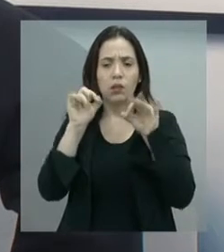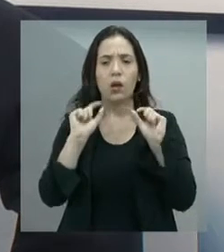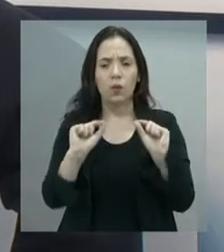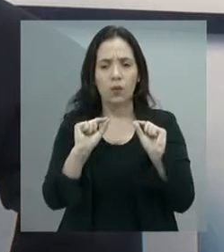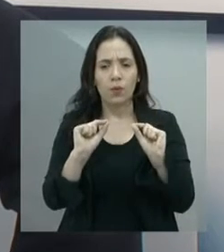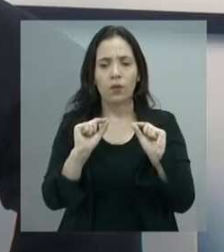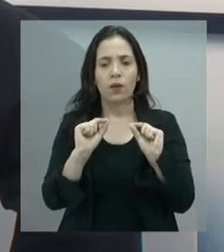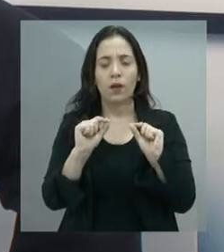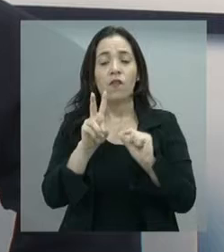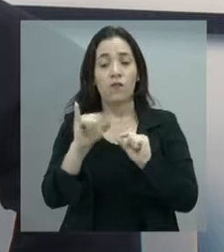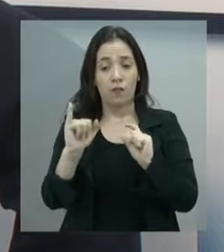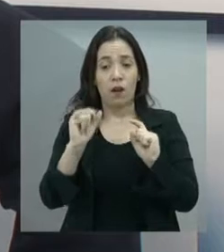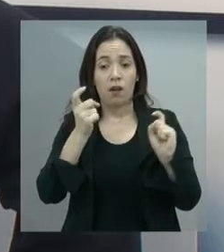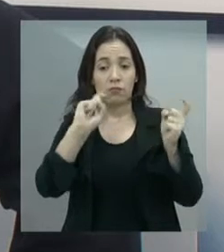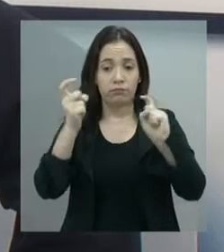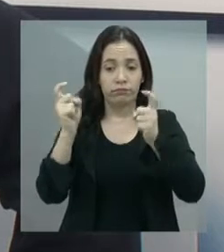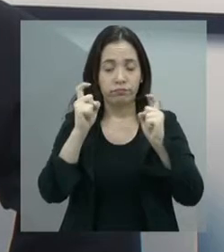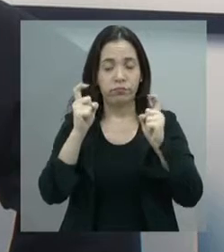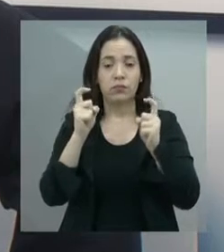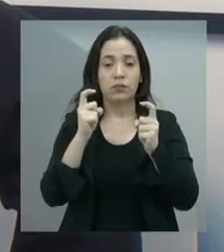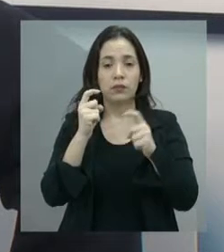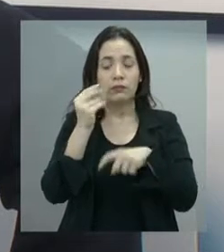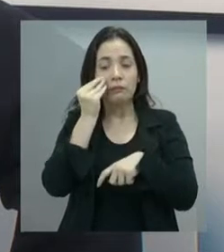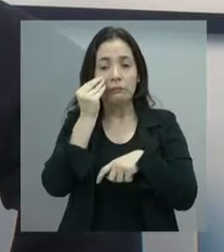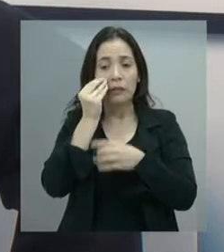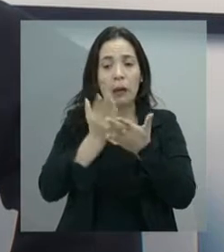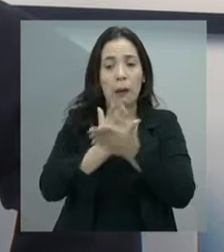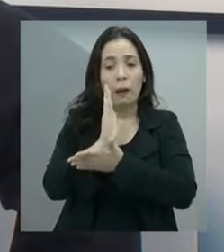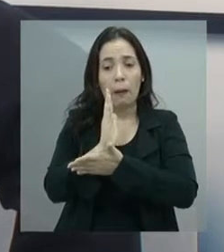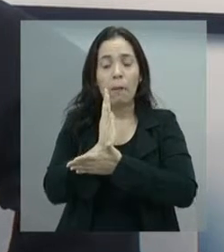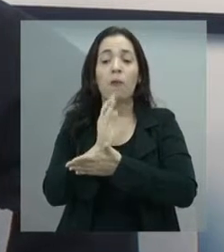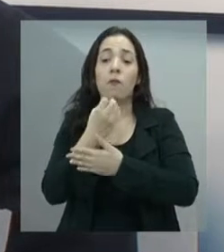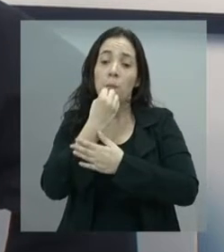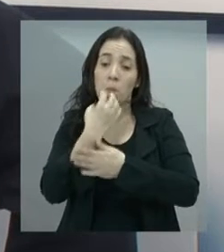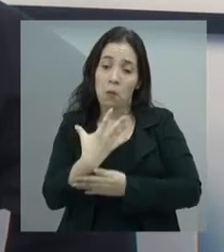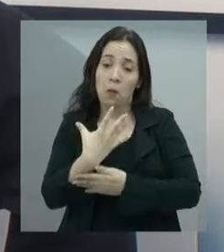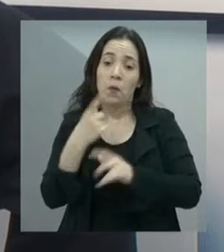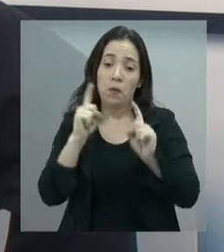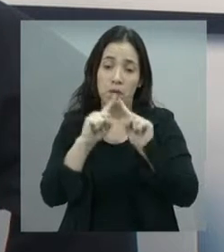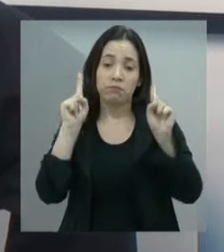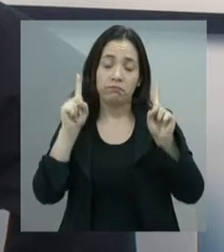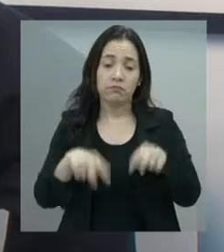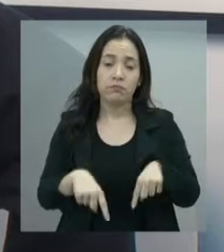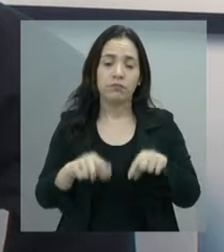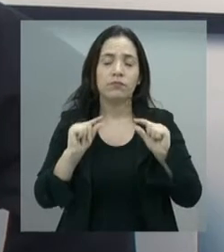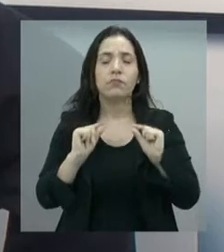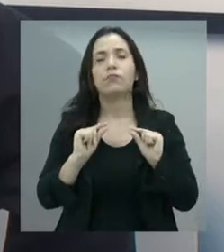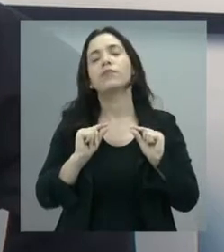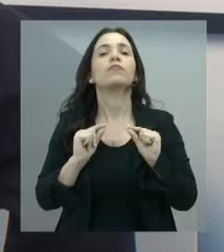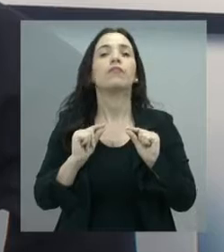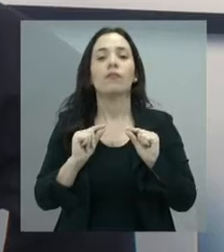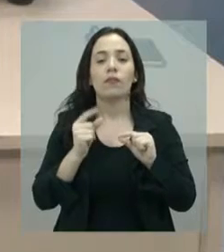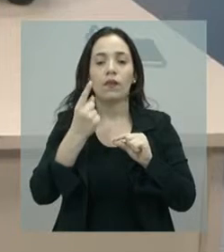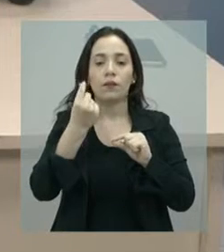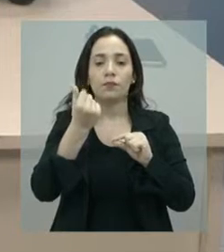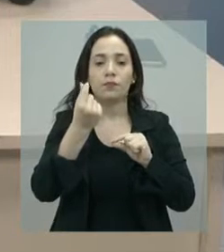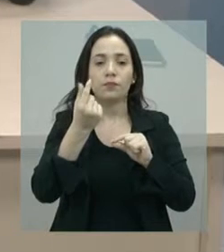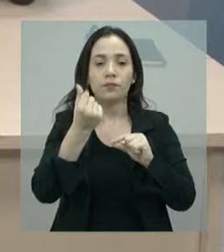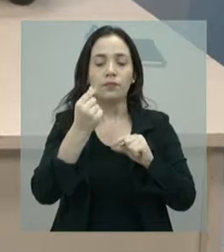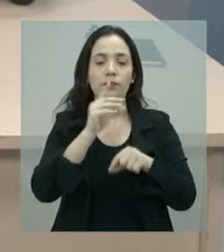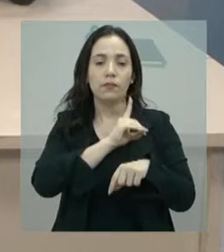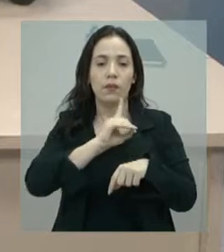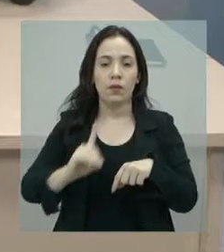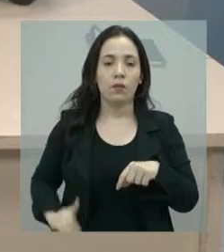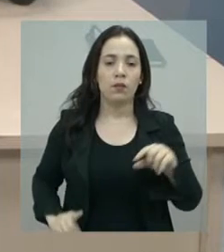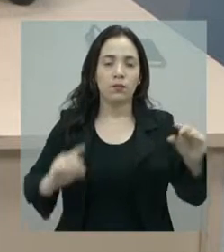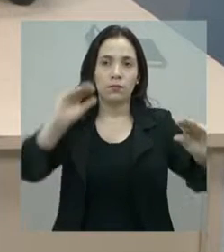está aí para ser discutida ainda, é difícil ser aprovada, mas é muito boa, que é destinando as emendas dos deputados